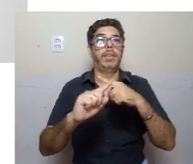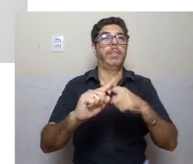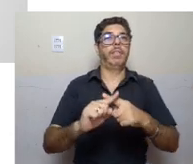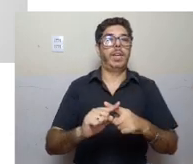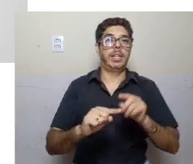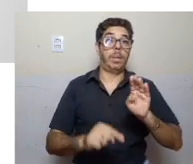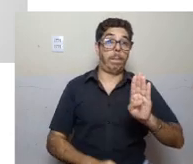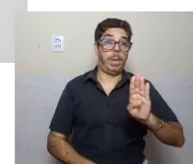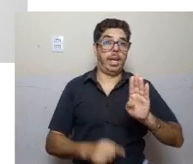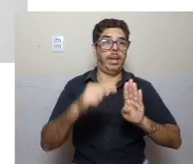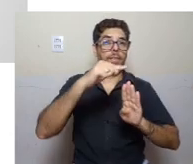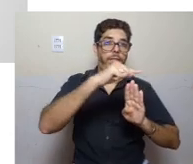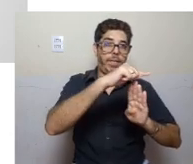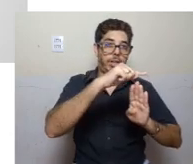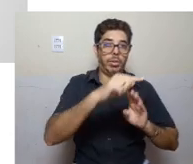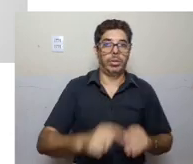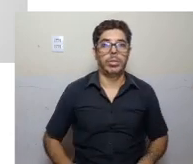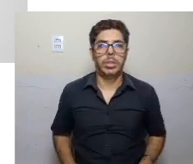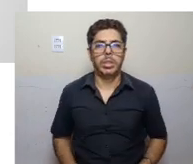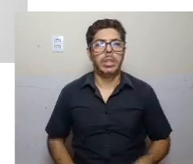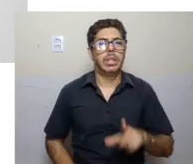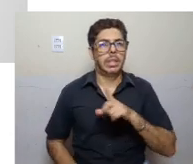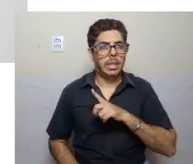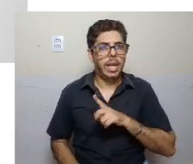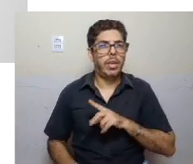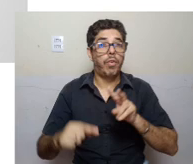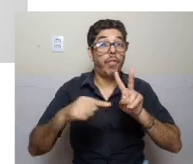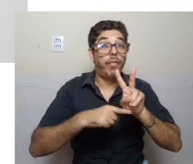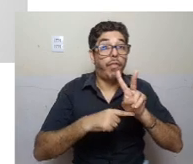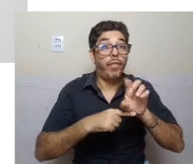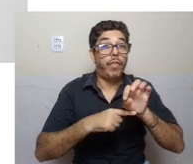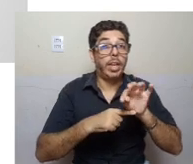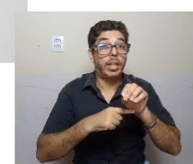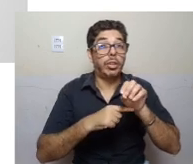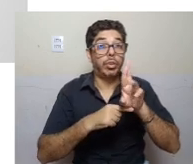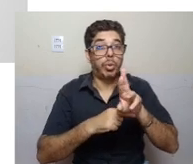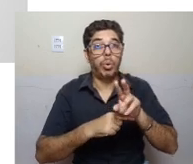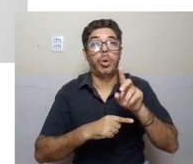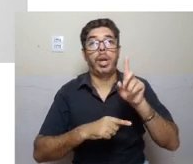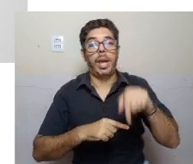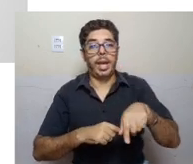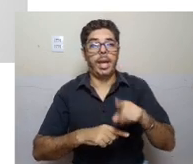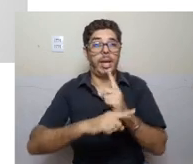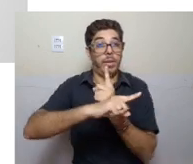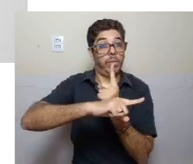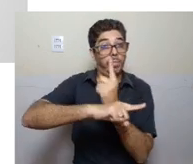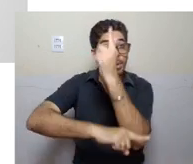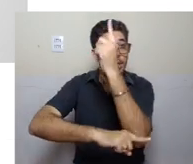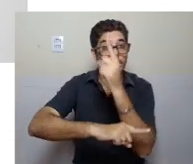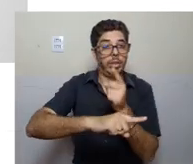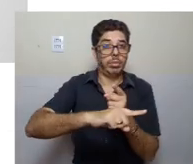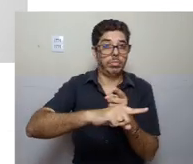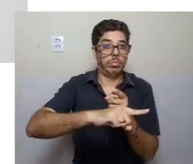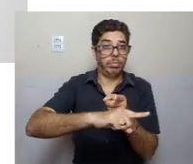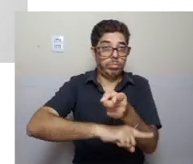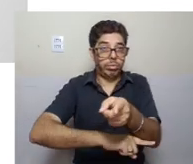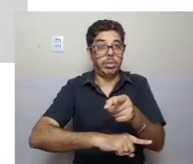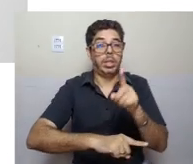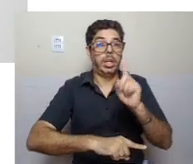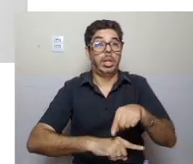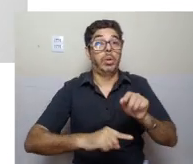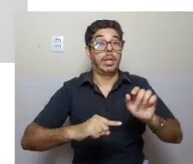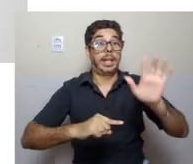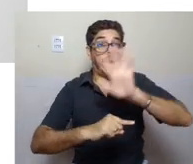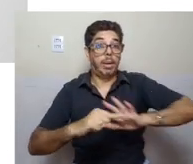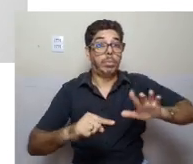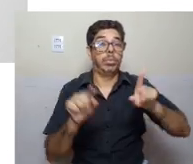B. Note que, por ser expressa por um produto vetorial, a força magnética será perpendicular tanto à velocidade quanto ao